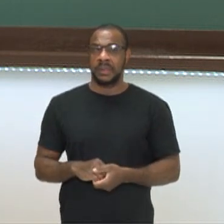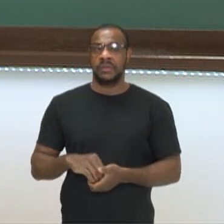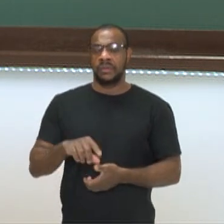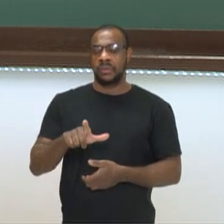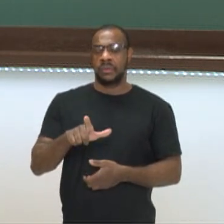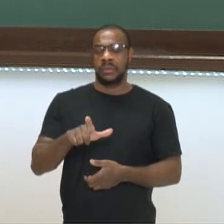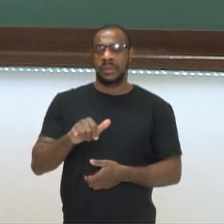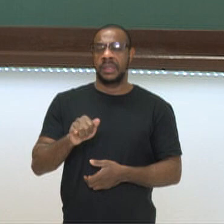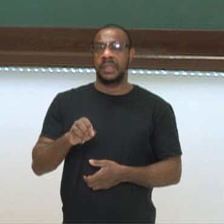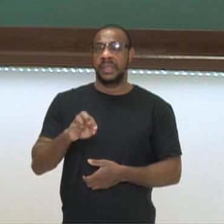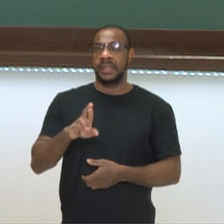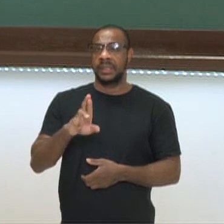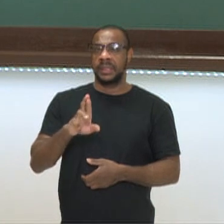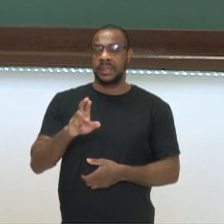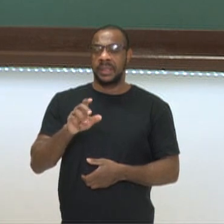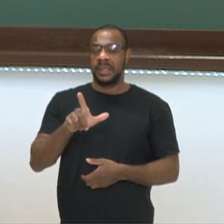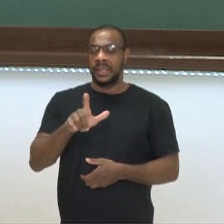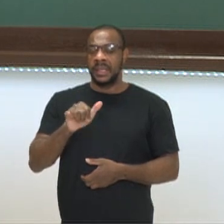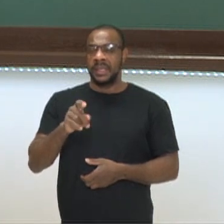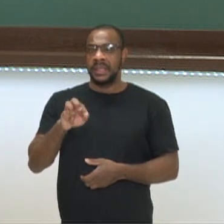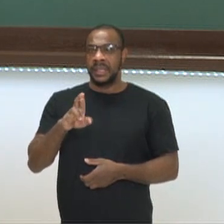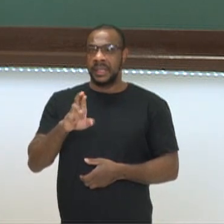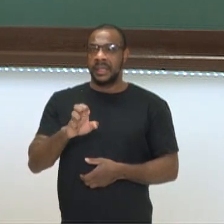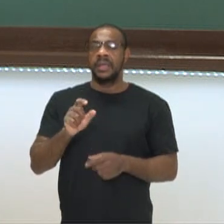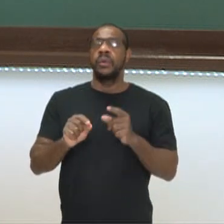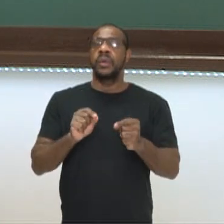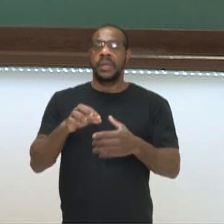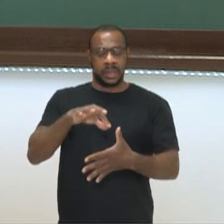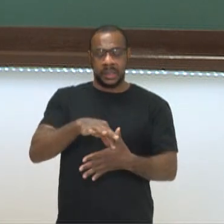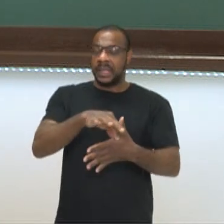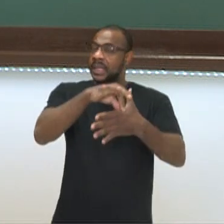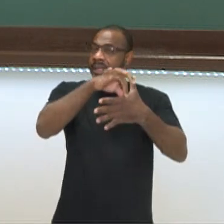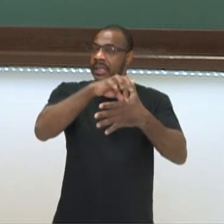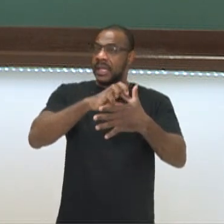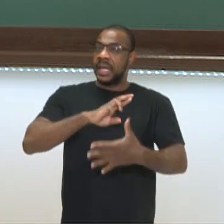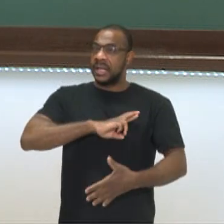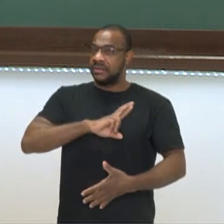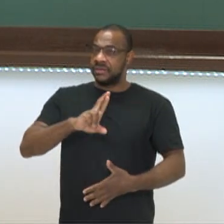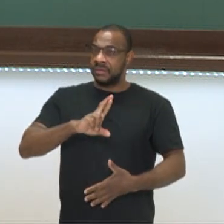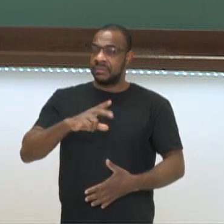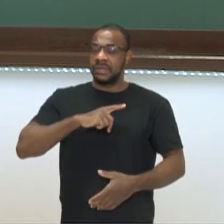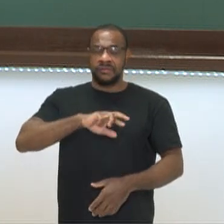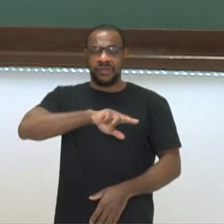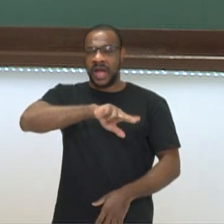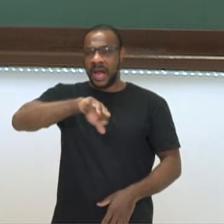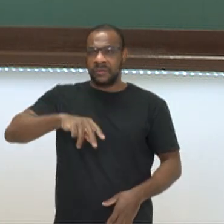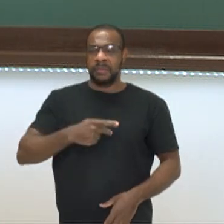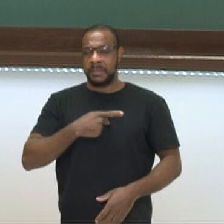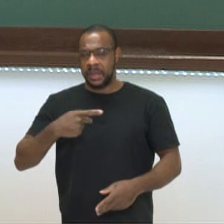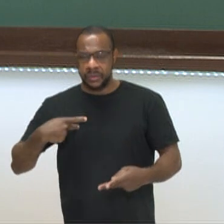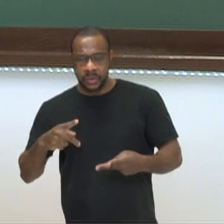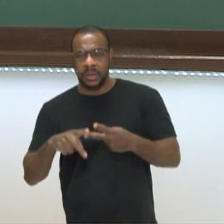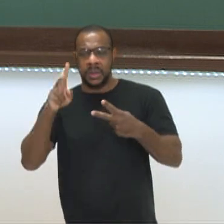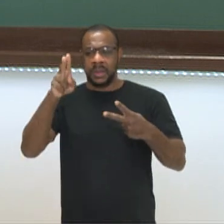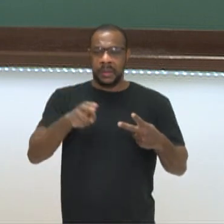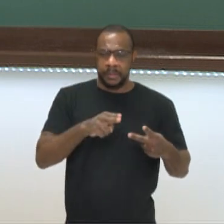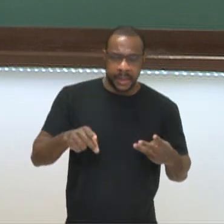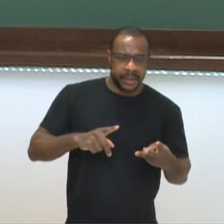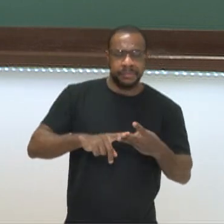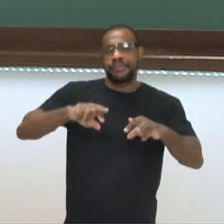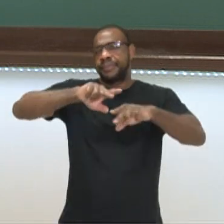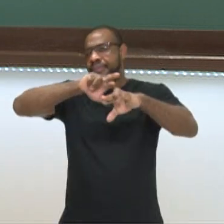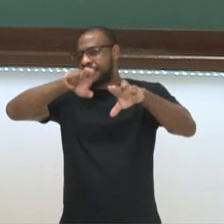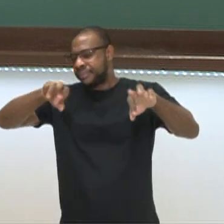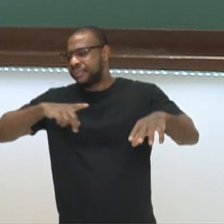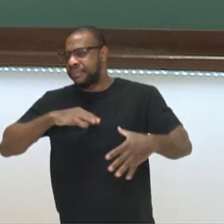é muito importante por meio do seu discurso. Aí tem vários líderes religiosos que promovem a paz mundial